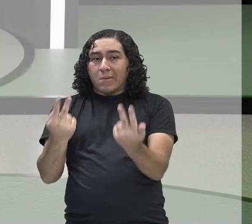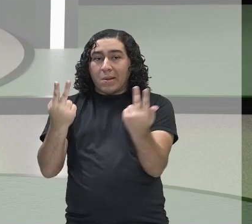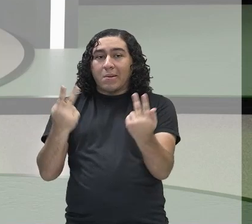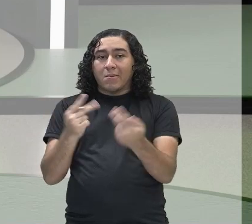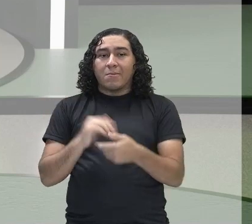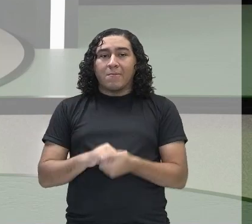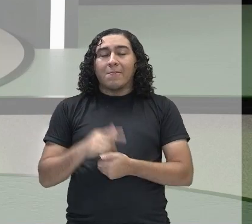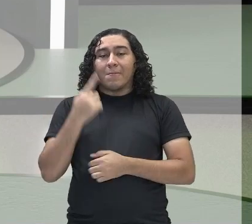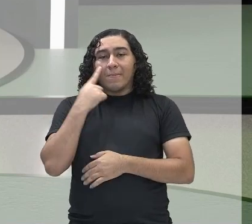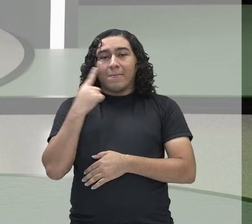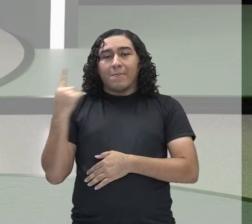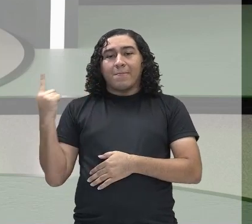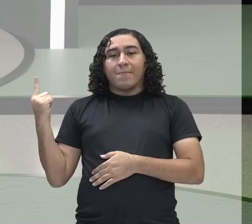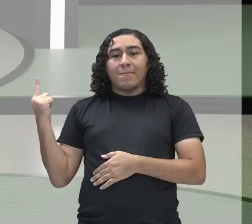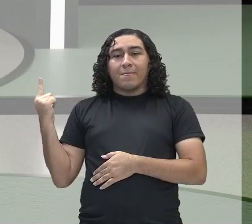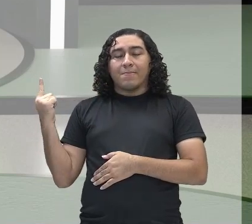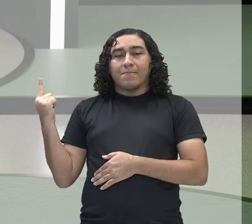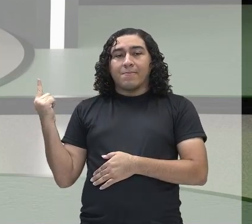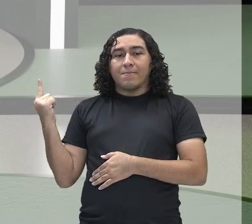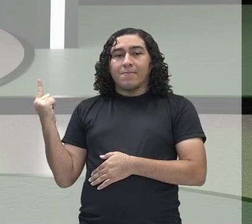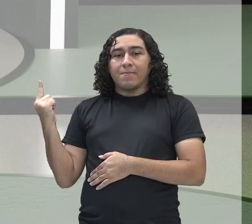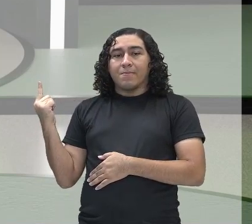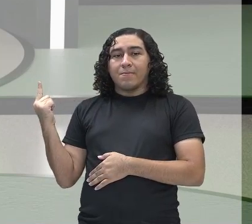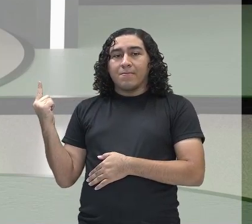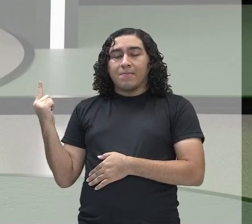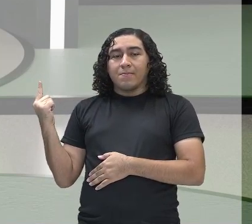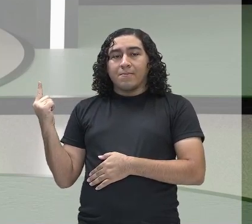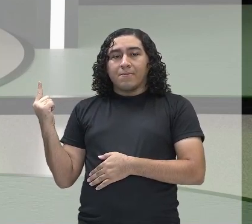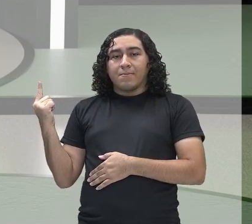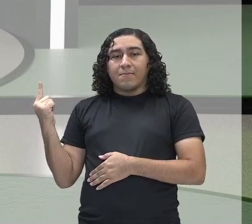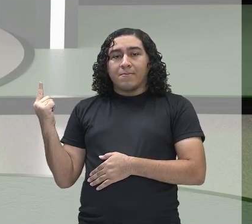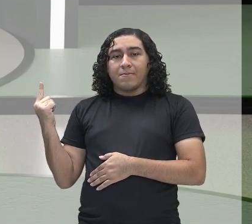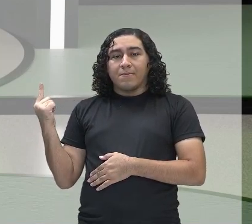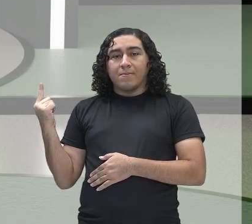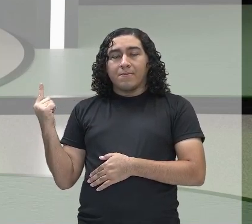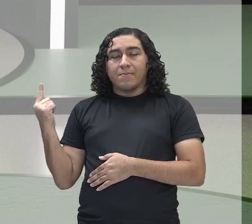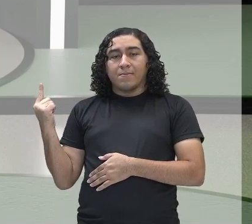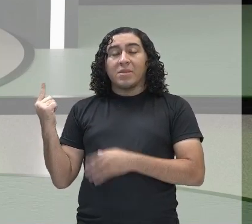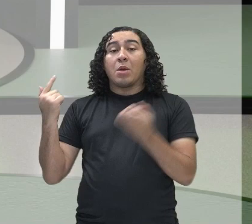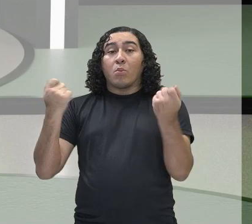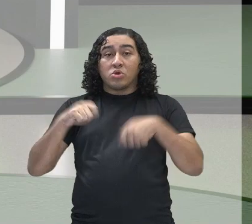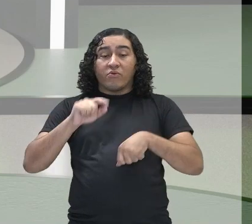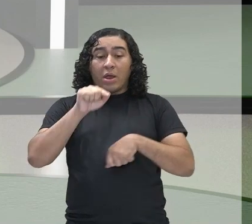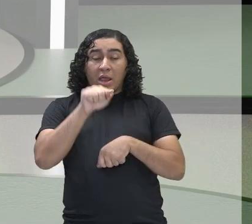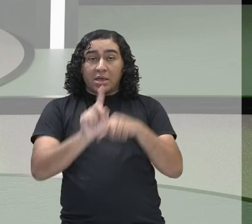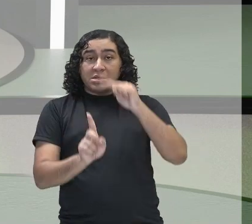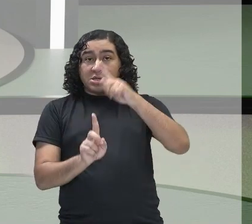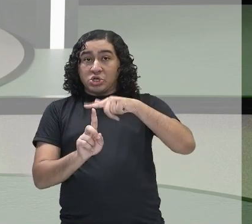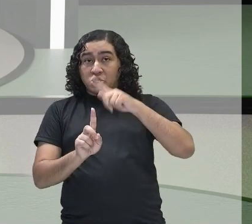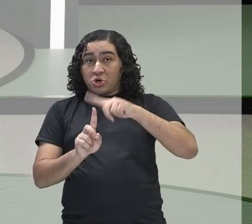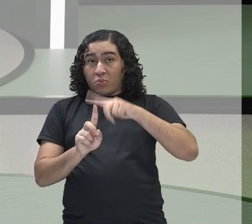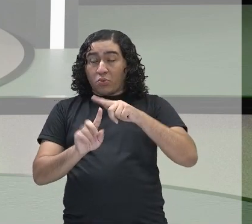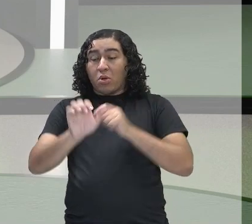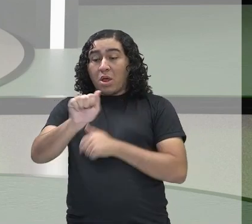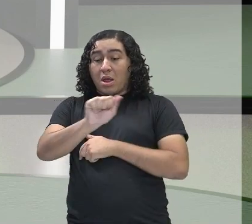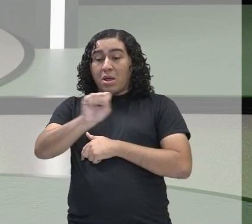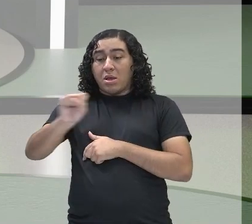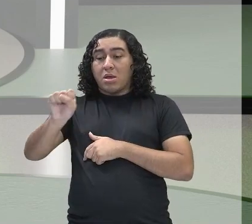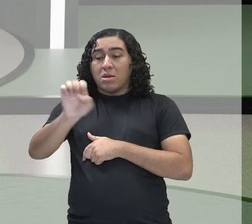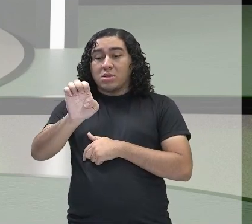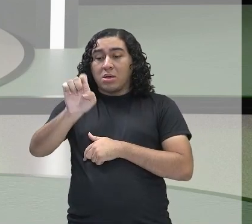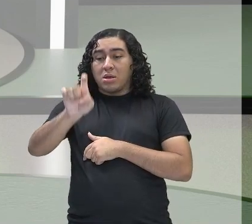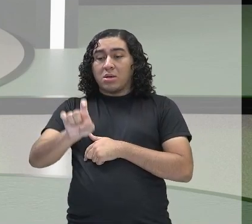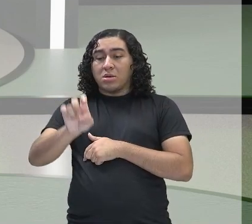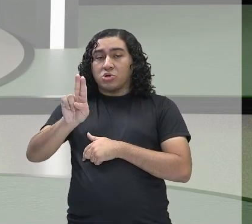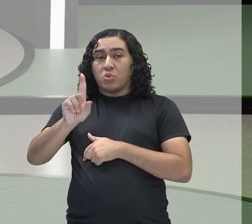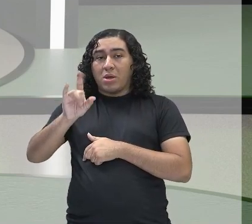mesmo material genético da mãe está presente nas duas células filhas no caso da produção assexuada Tá então vamos observar